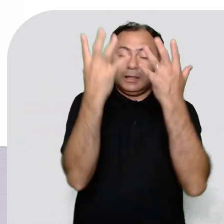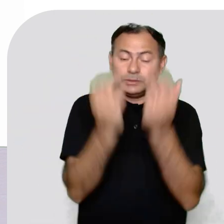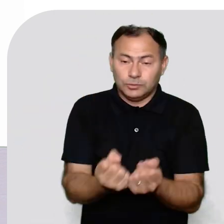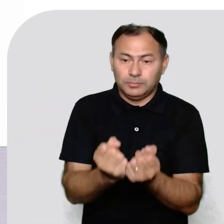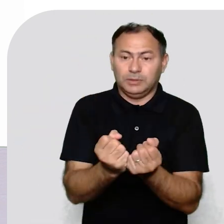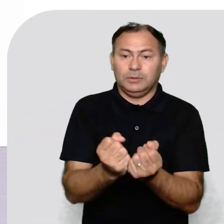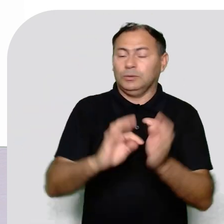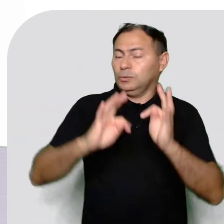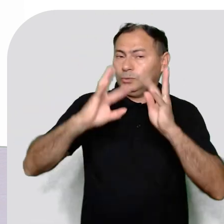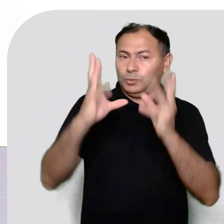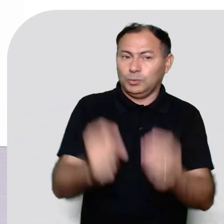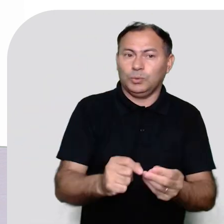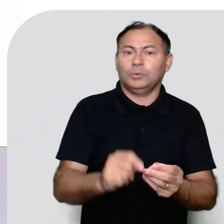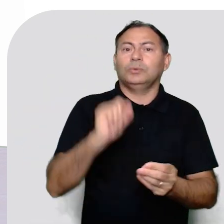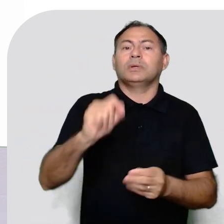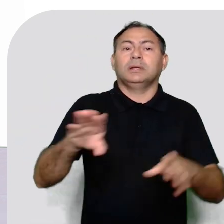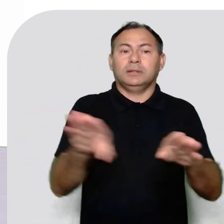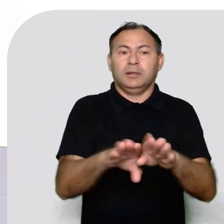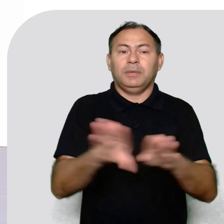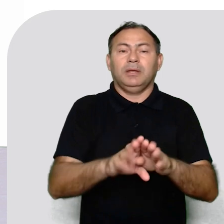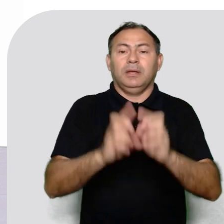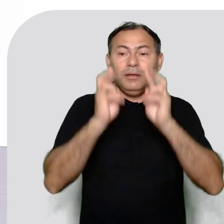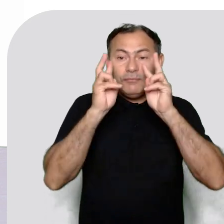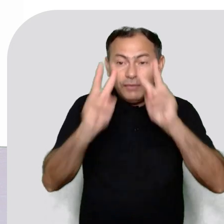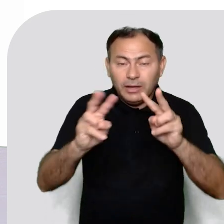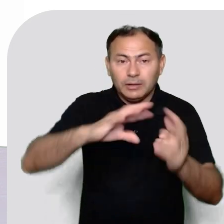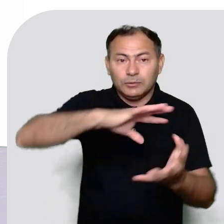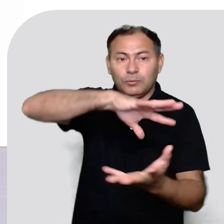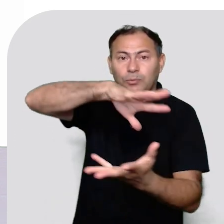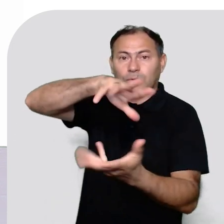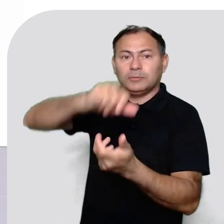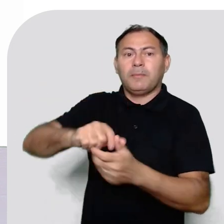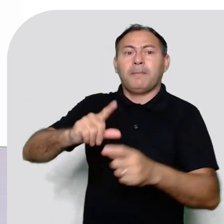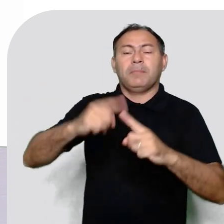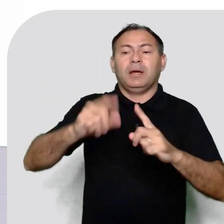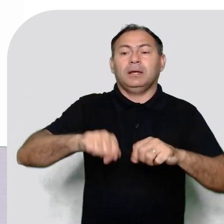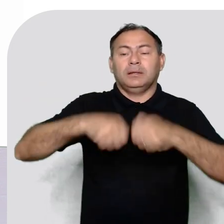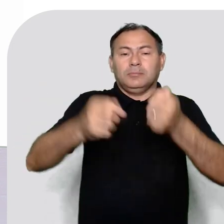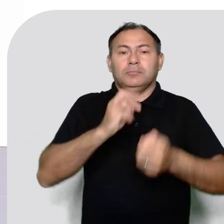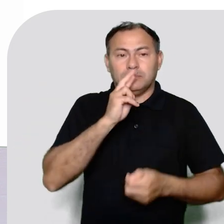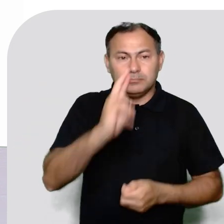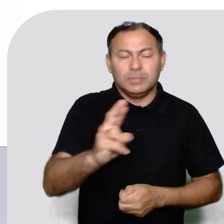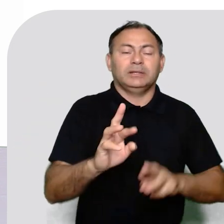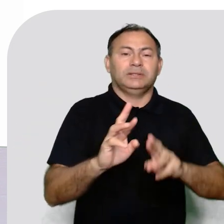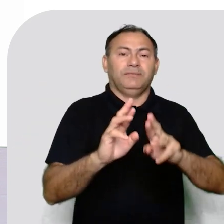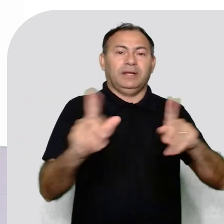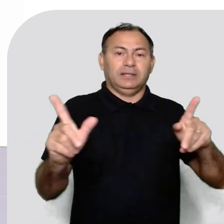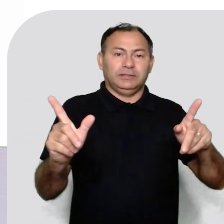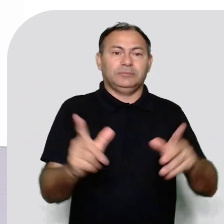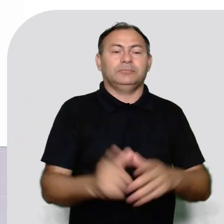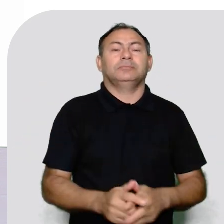assume tudo o que também vê no mundo, mas dá uma resposta